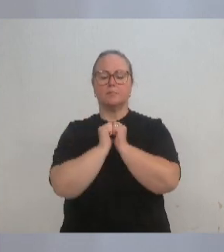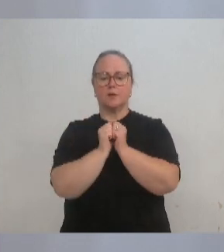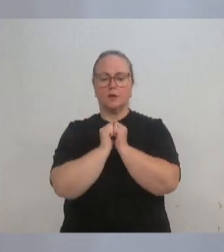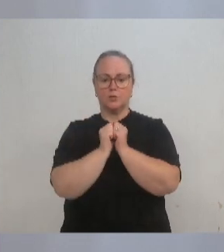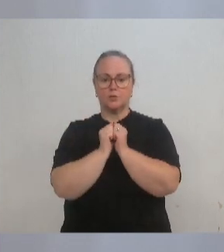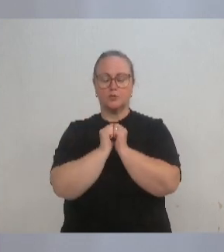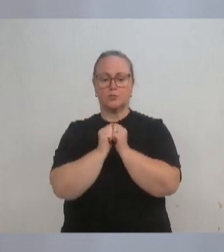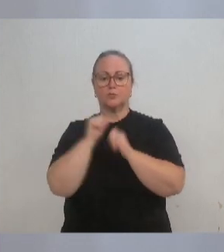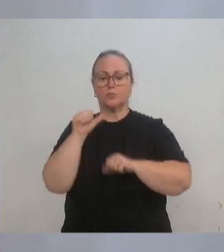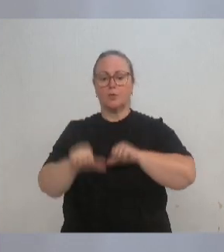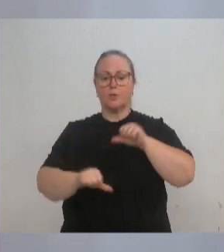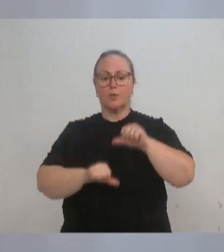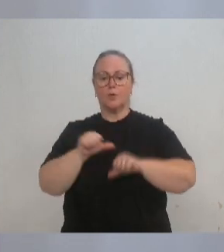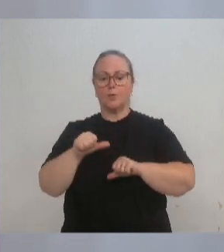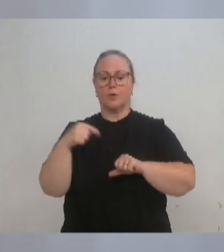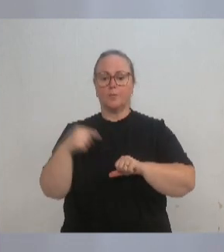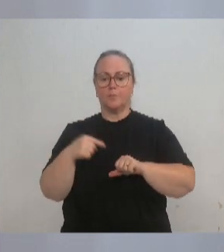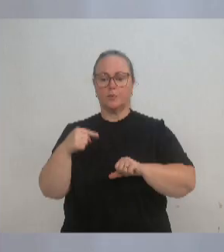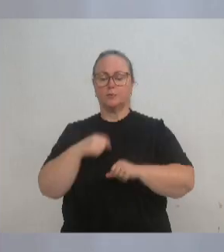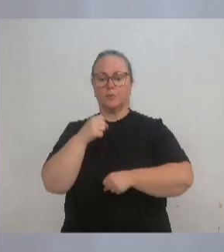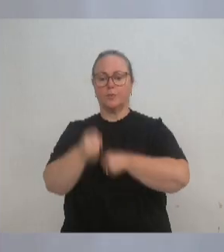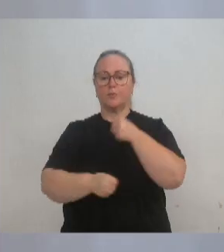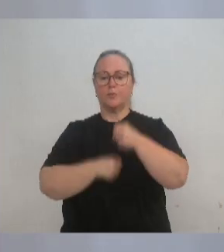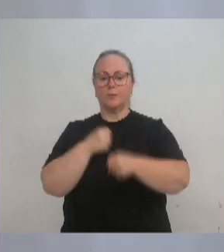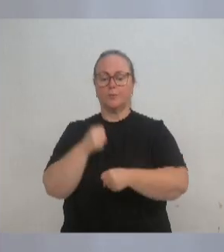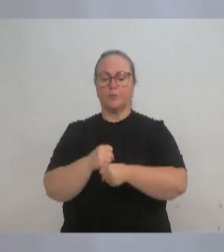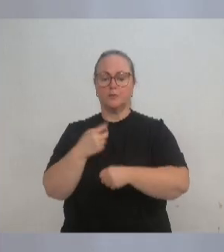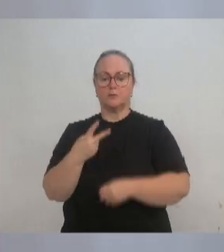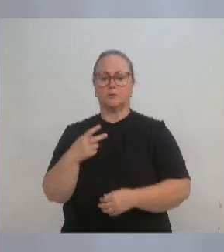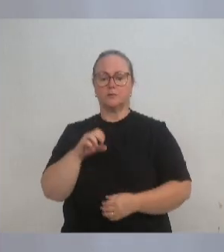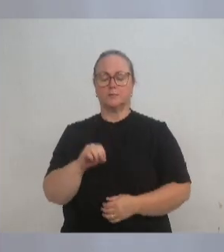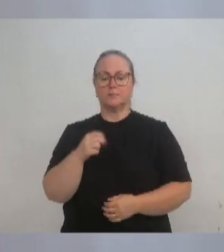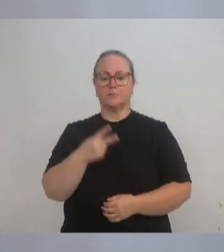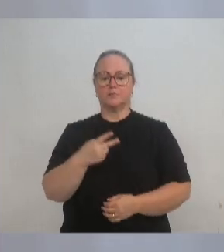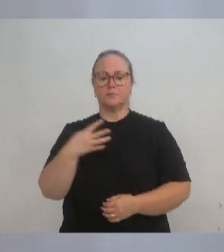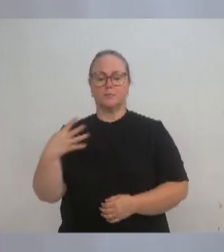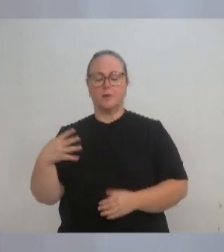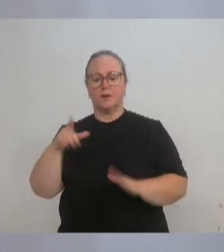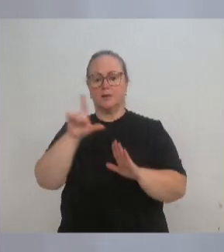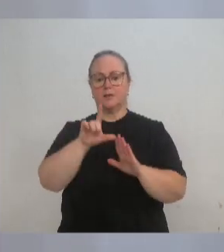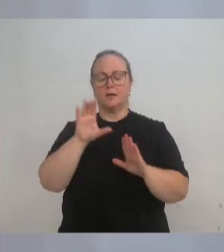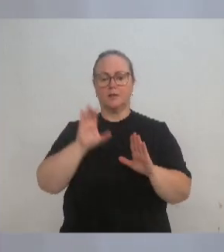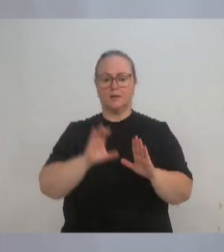na alteração que nós fizemos em 2024 no projeto de lei complementar